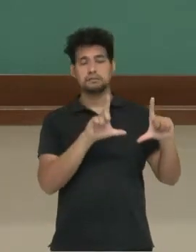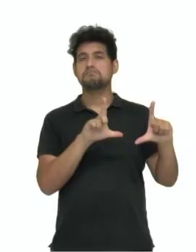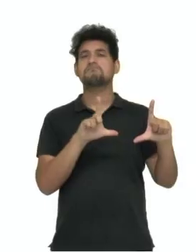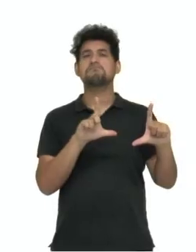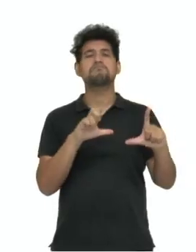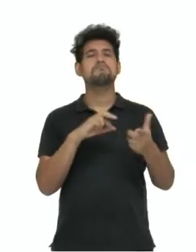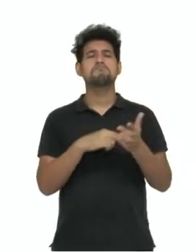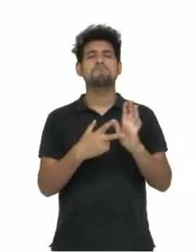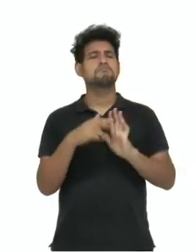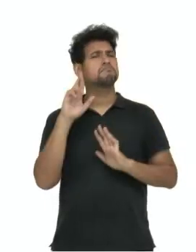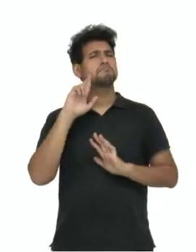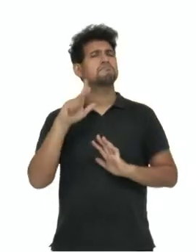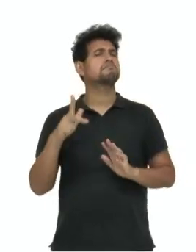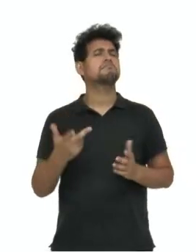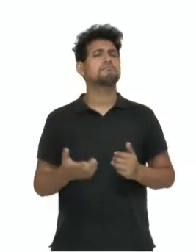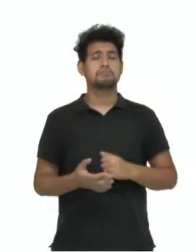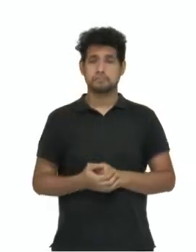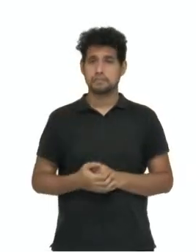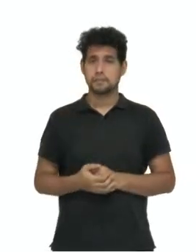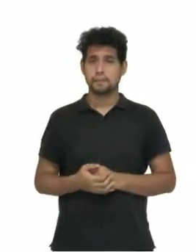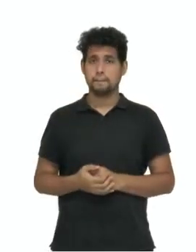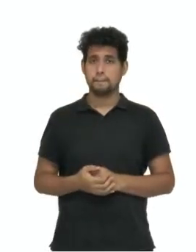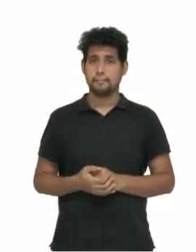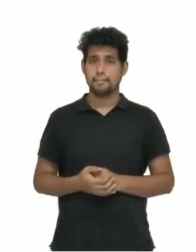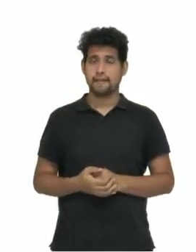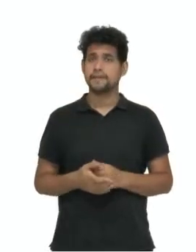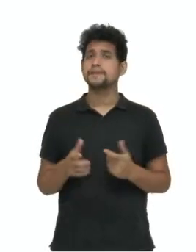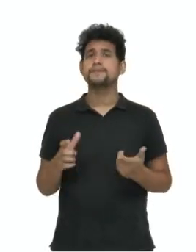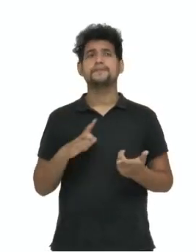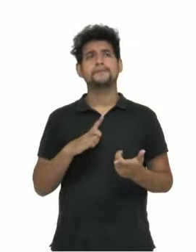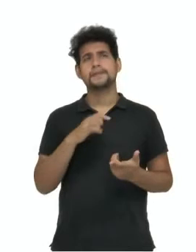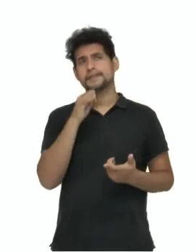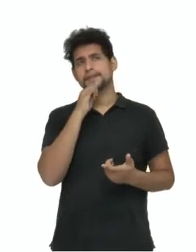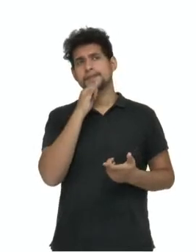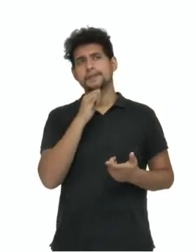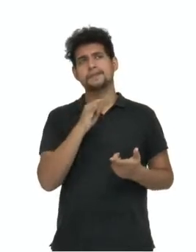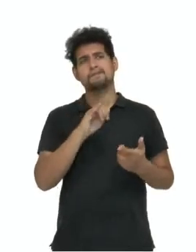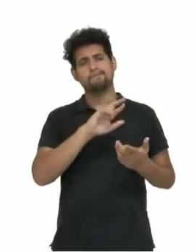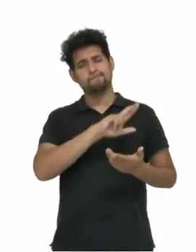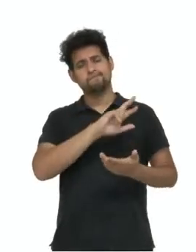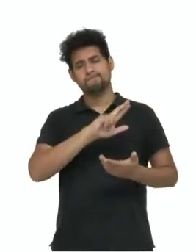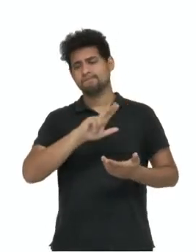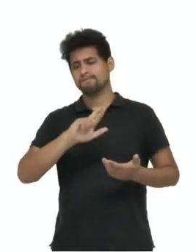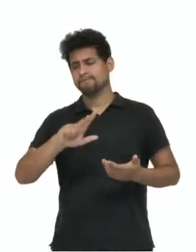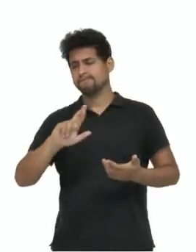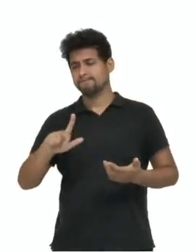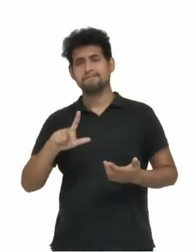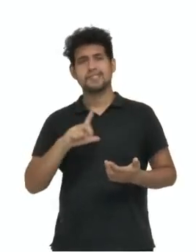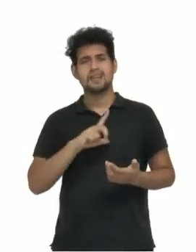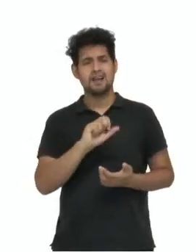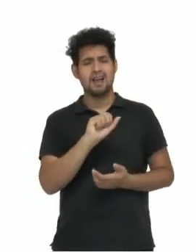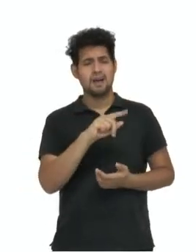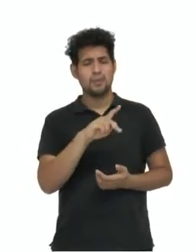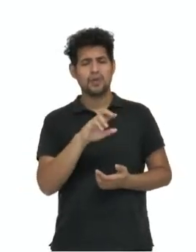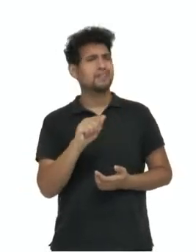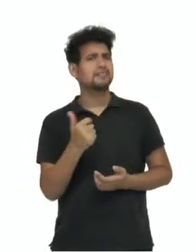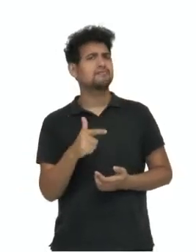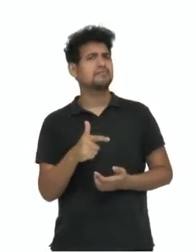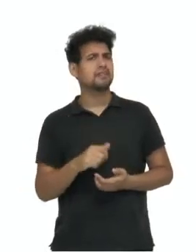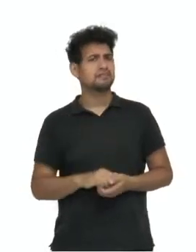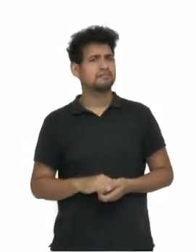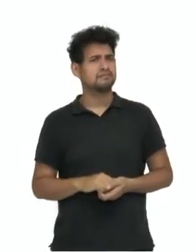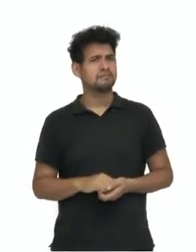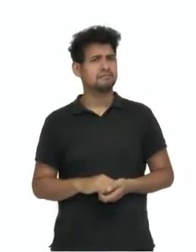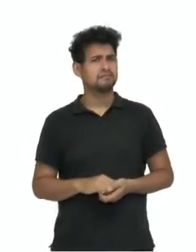têm de diferente, não é mesmo? O que os urodelos e os anuros têm que o ápoda não tem,